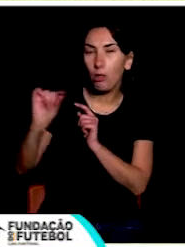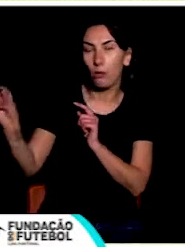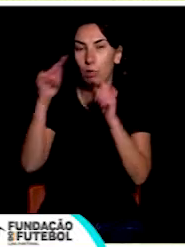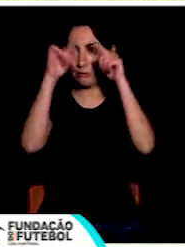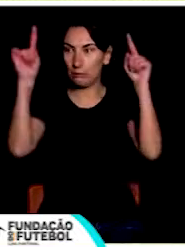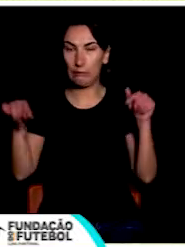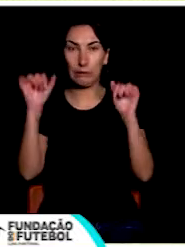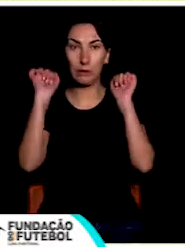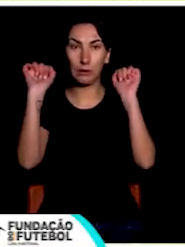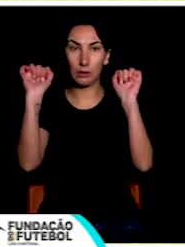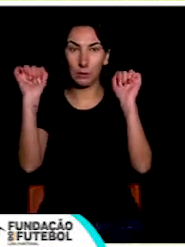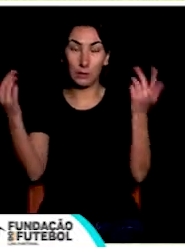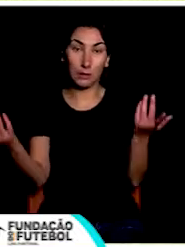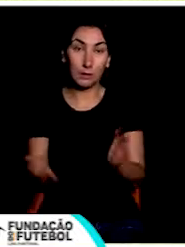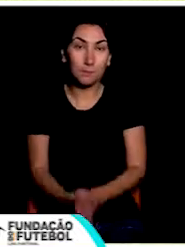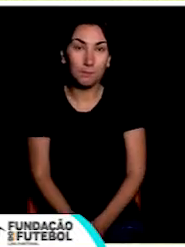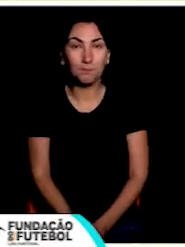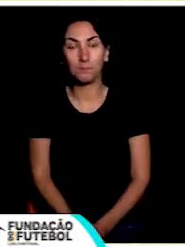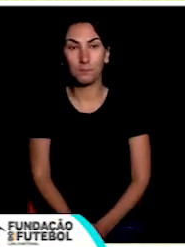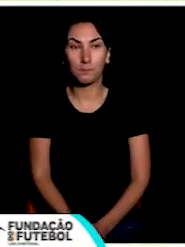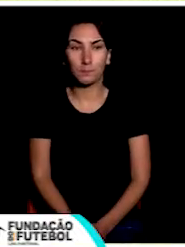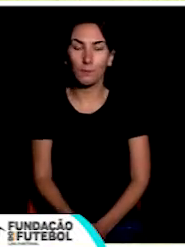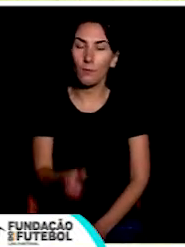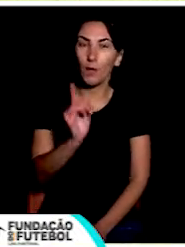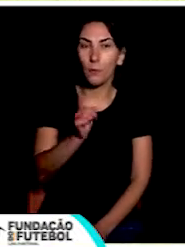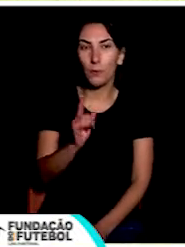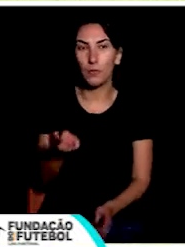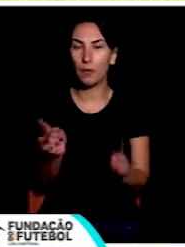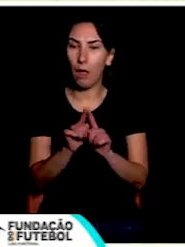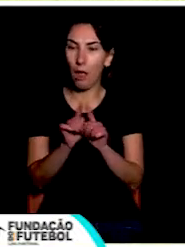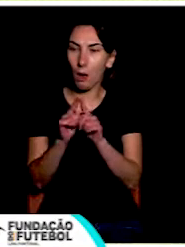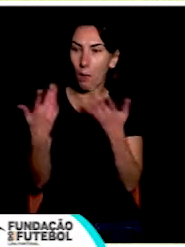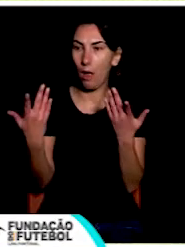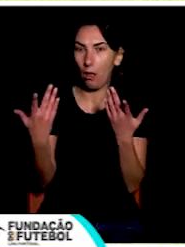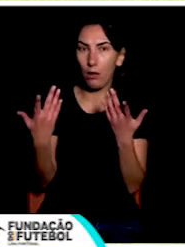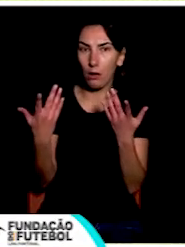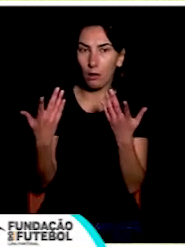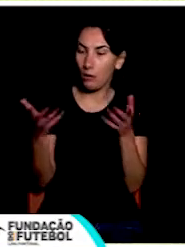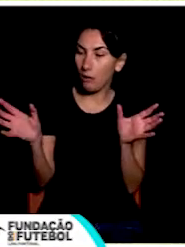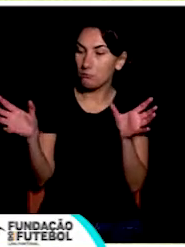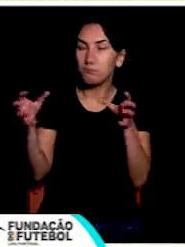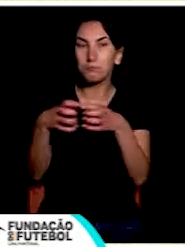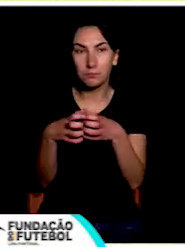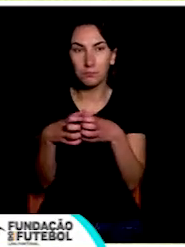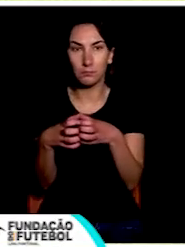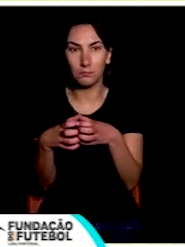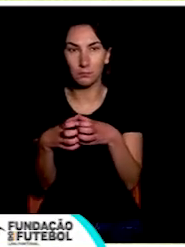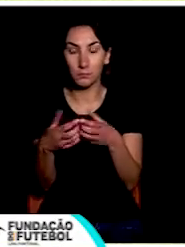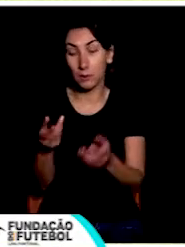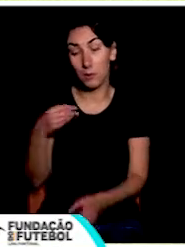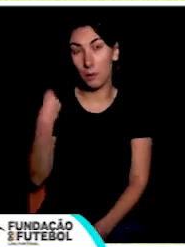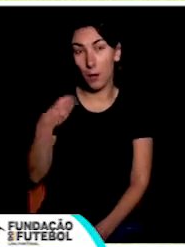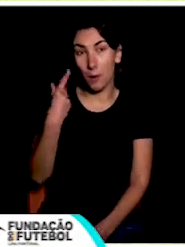baliza e nos expormos demasiado ao golo. Por isso é mérito coletivo, mas mais do que esse processo